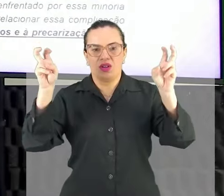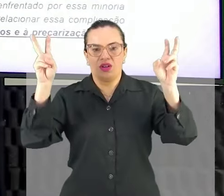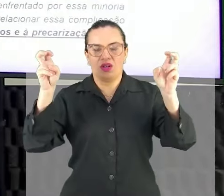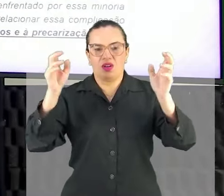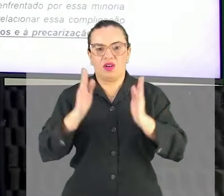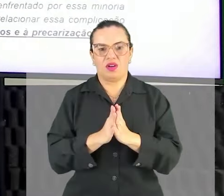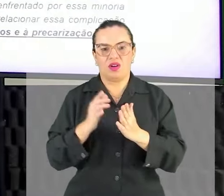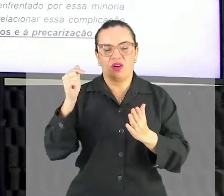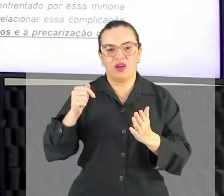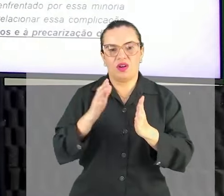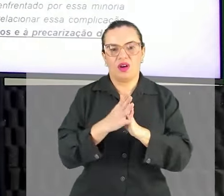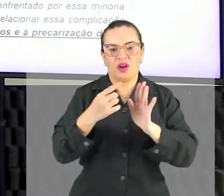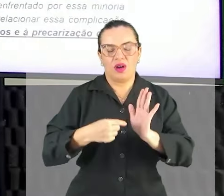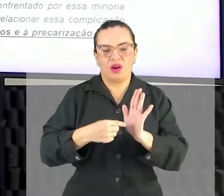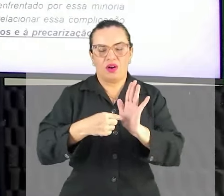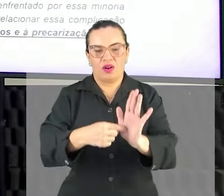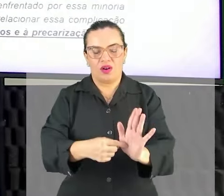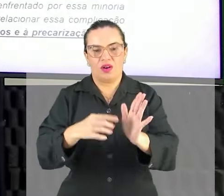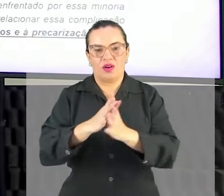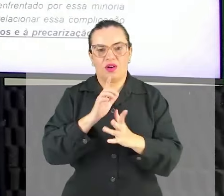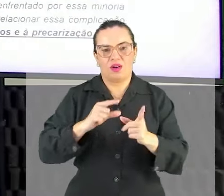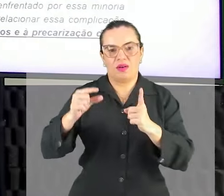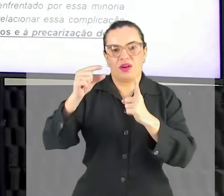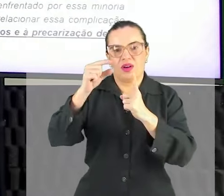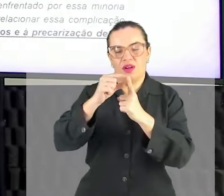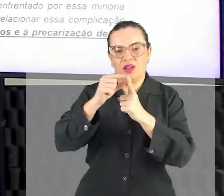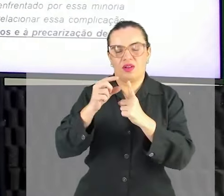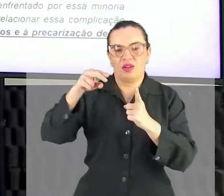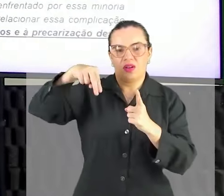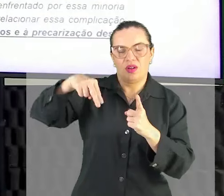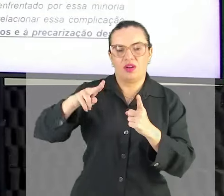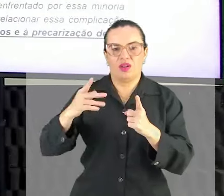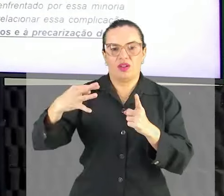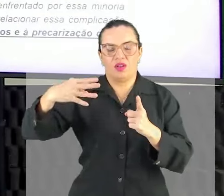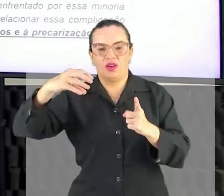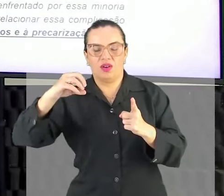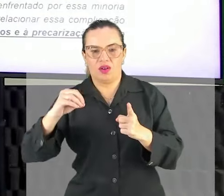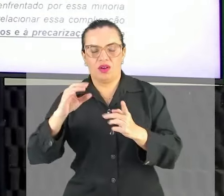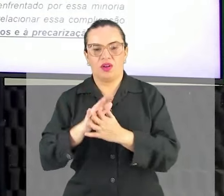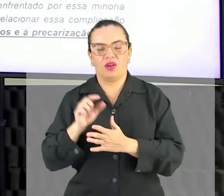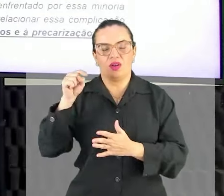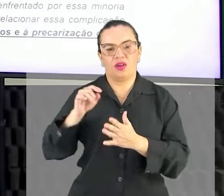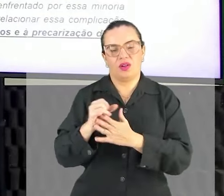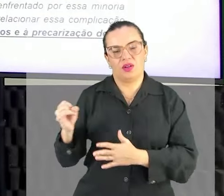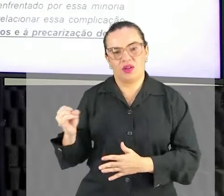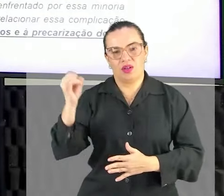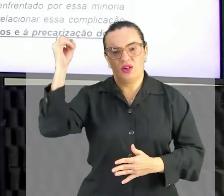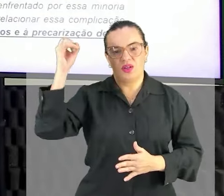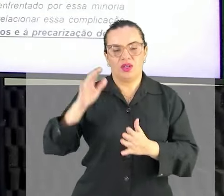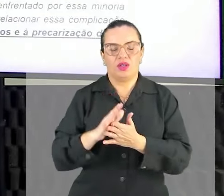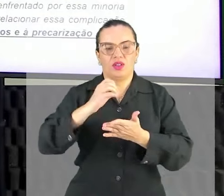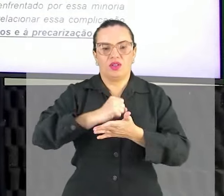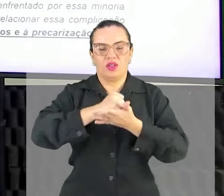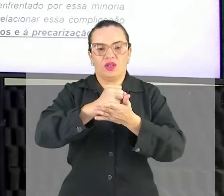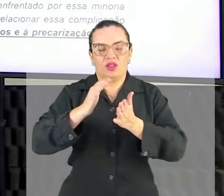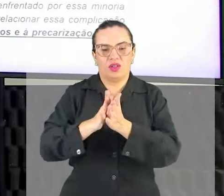gente chama isso de palavras núcleo. E são palavras que vão te ajudar a traçar um caminho argumentativo e